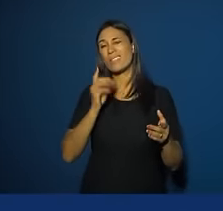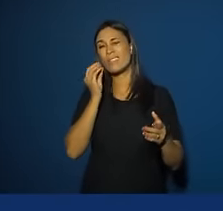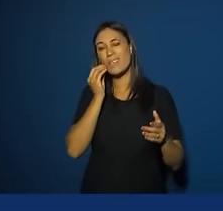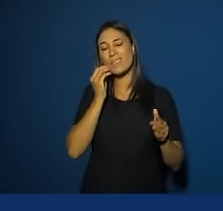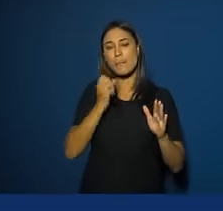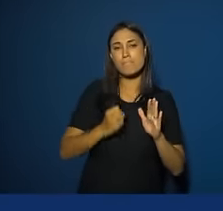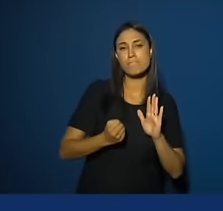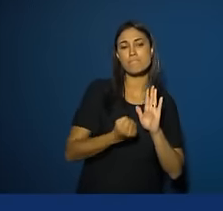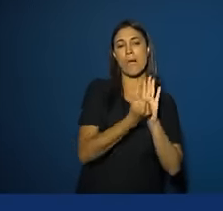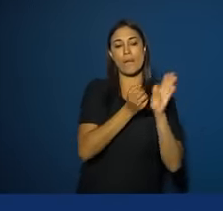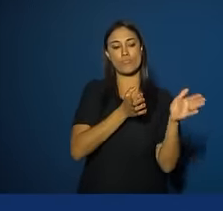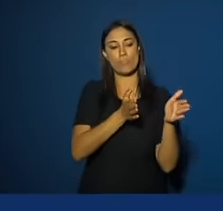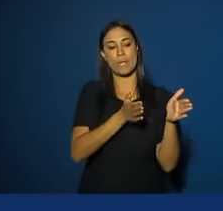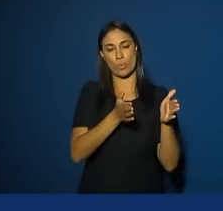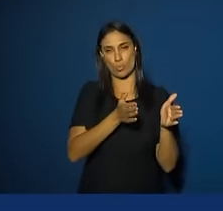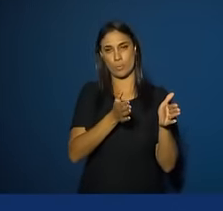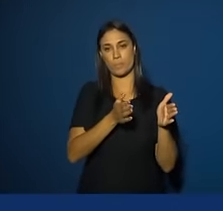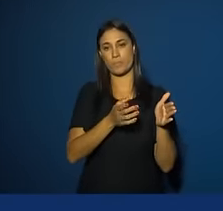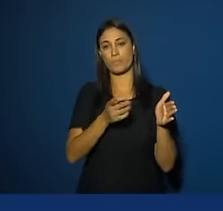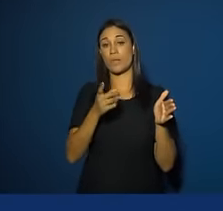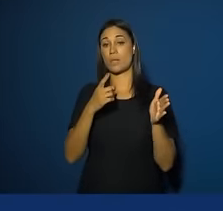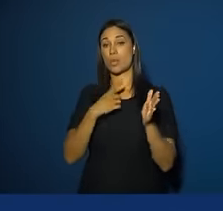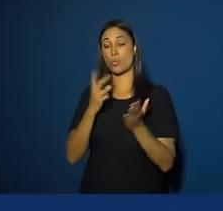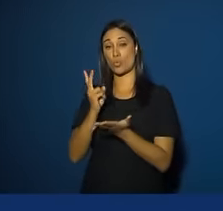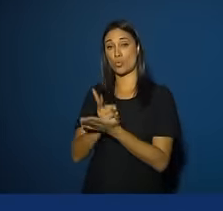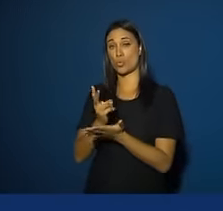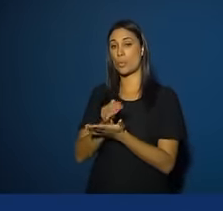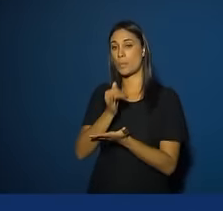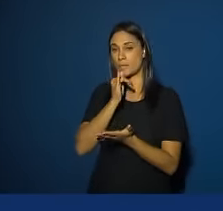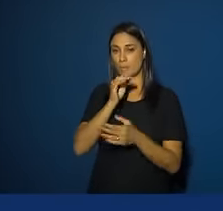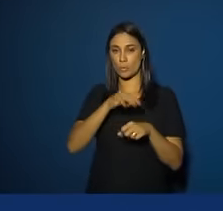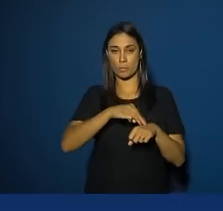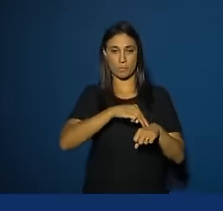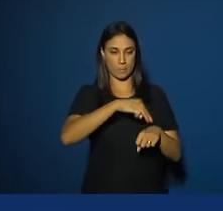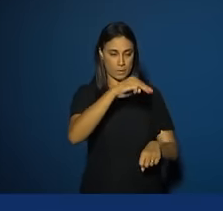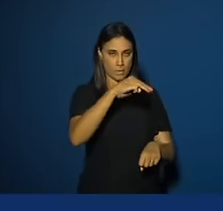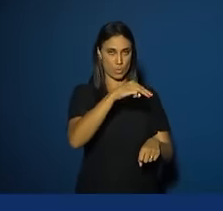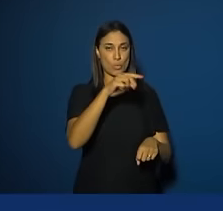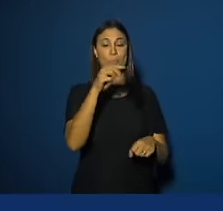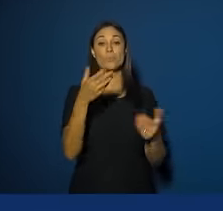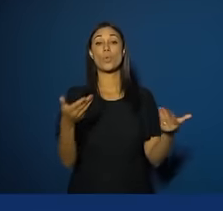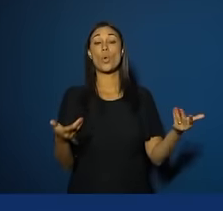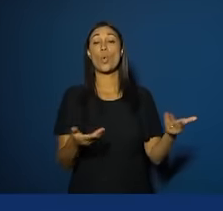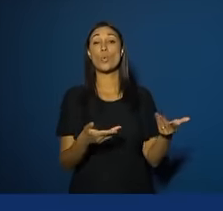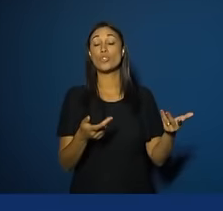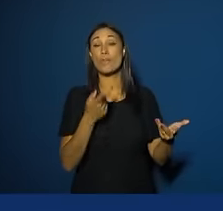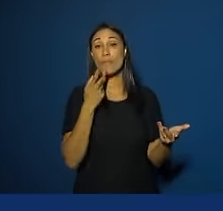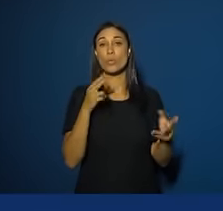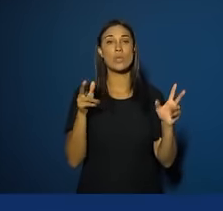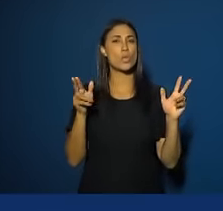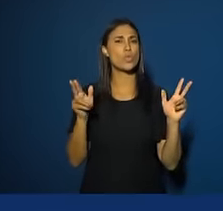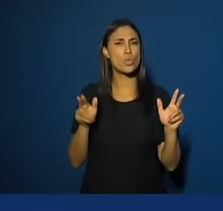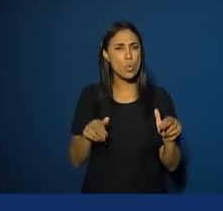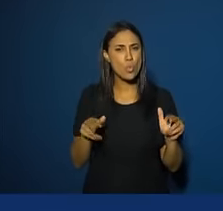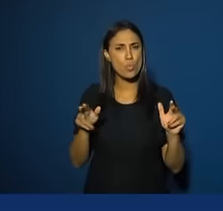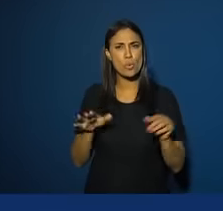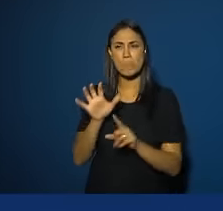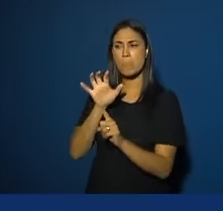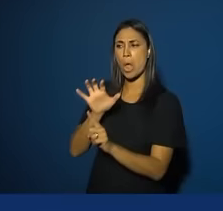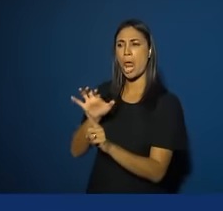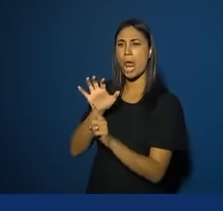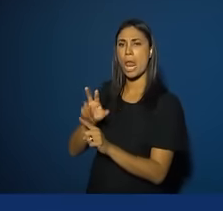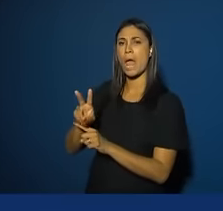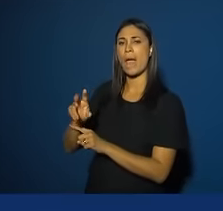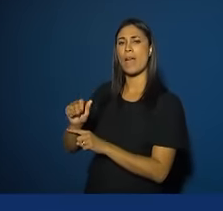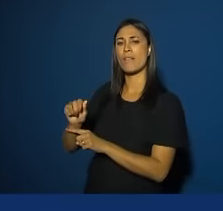e eu mantenho a apuração o atual ministro das minas energia diz que ele nunca pressionou a vale a